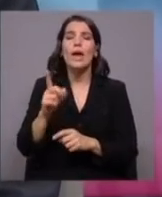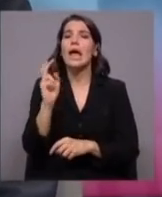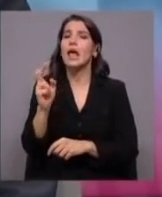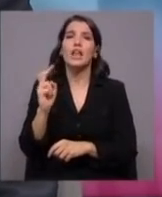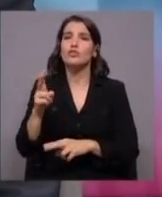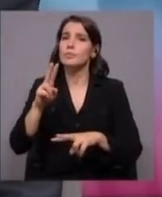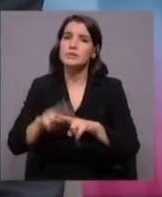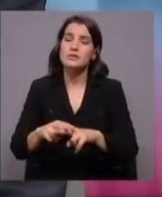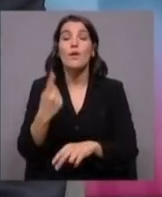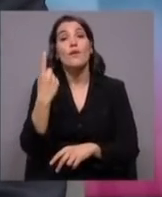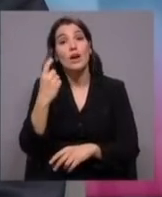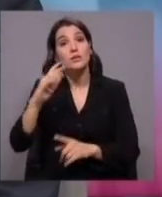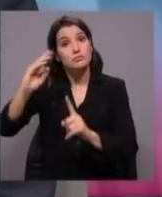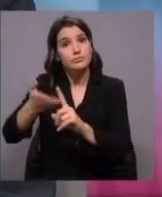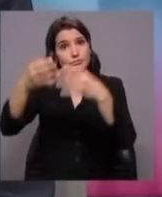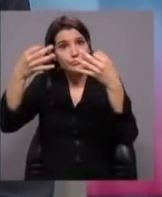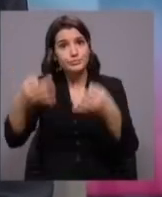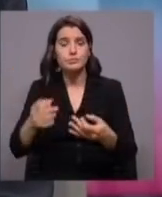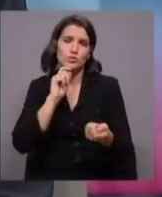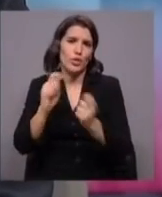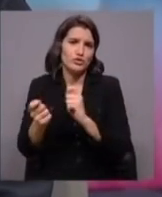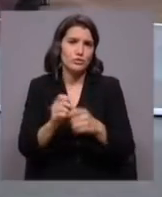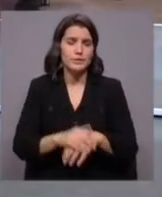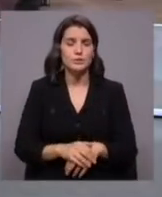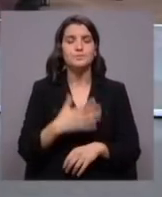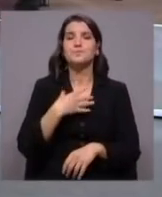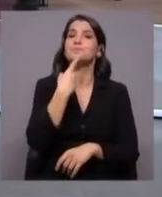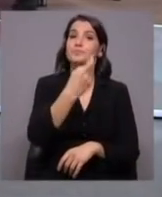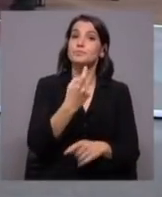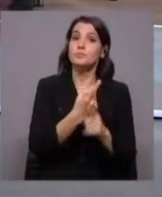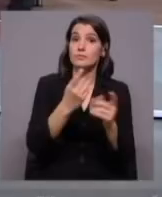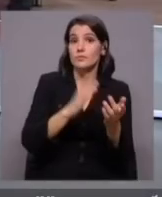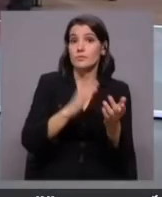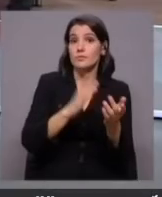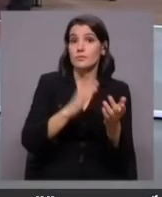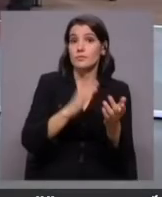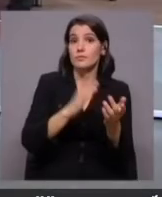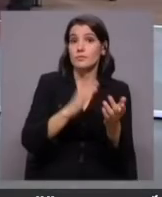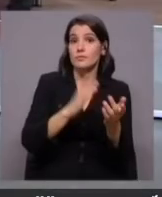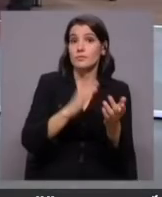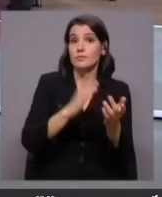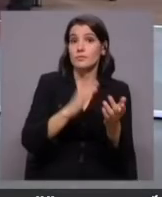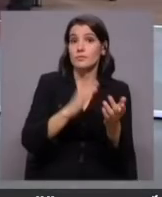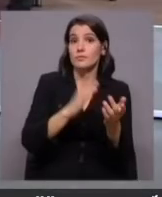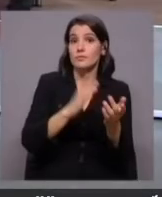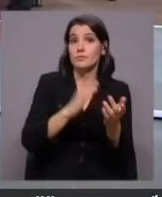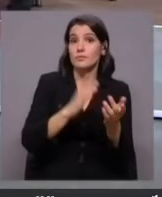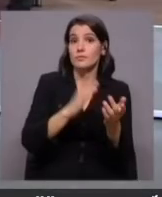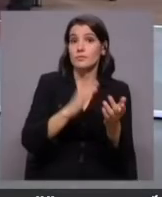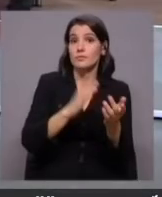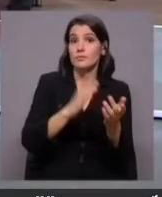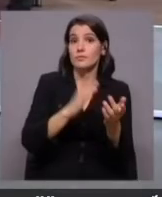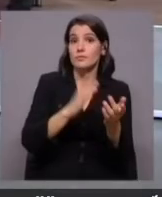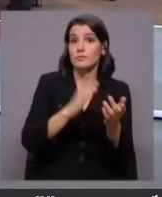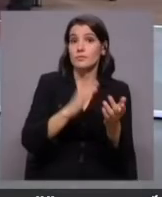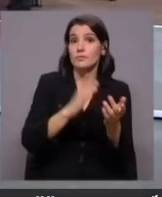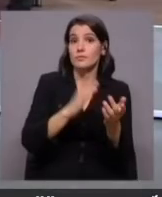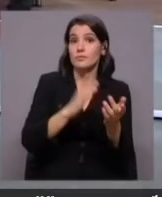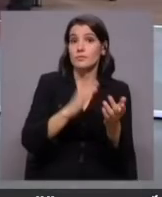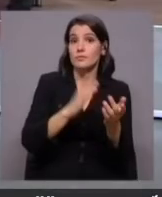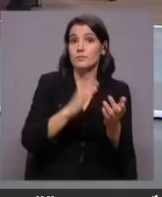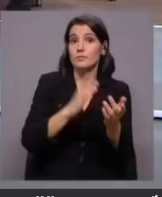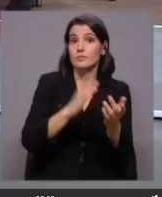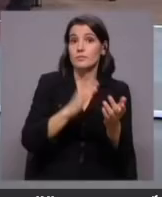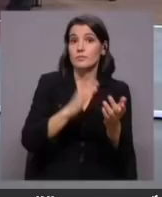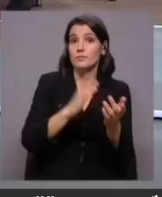queria clarificar consigo uma situação que foi, tornou-se um facto político. Porque não ficou eu acho que atualmente em Portugal se perde demasiado tempo a debater merdas